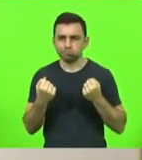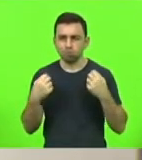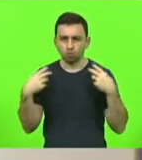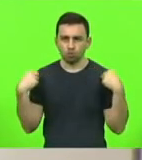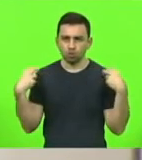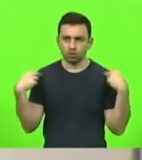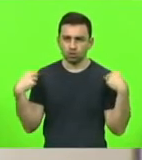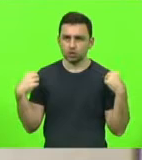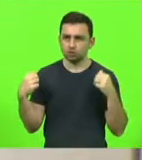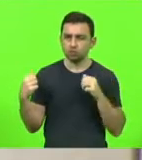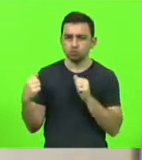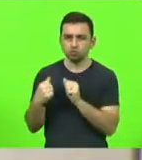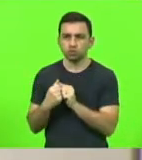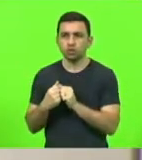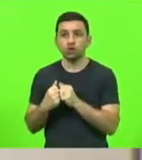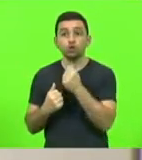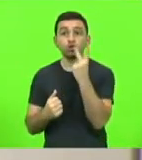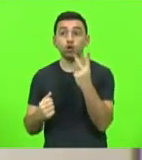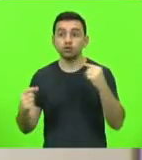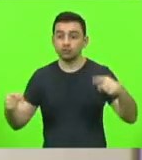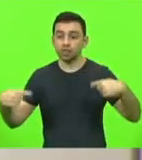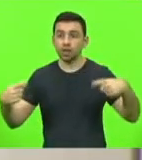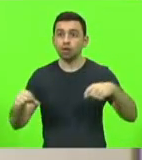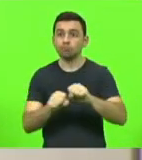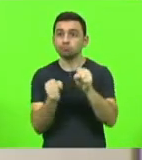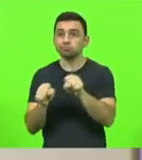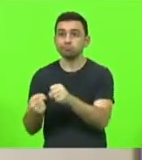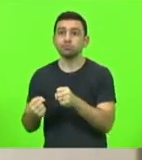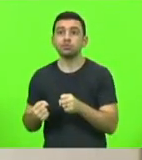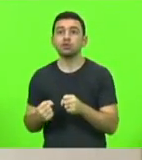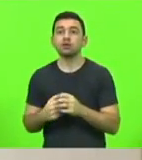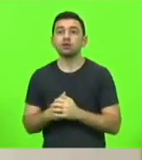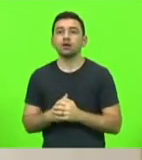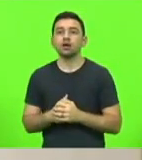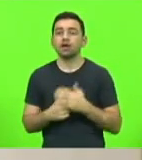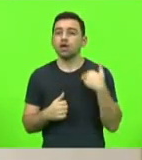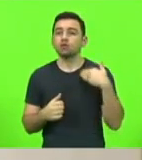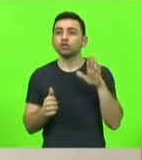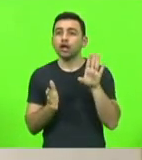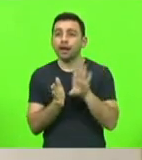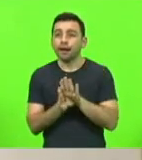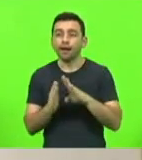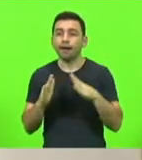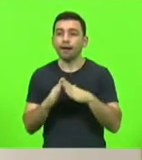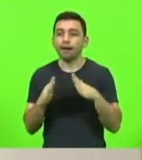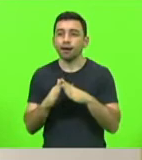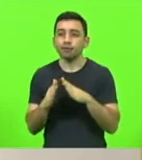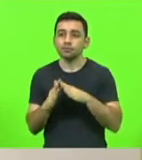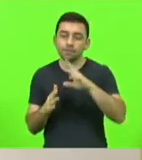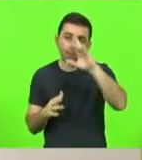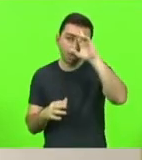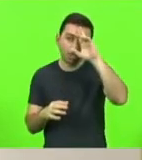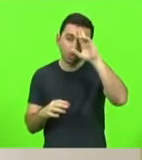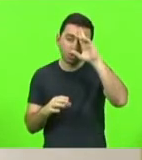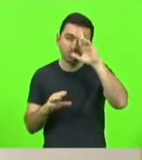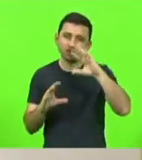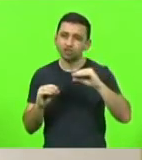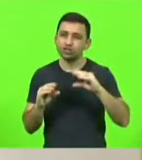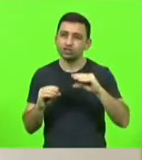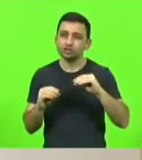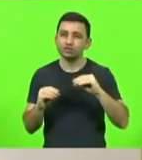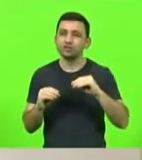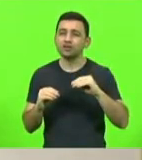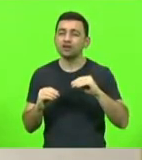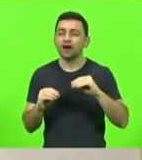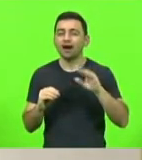gosto de dirigir, estourei dois pneus no mesmo local, cheguei em casa meia-noite, em Curitibanos, até socorrer